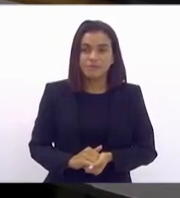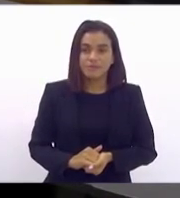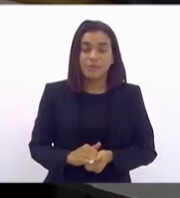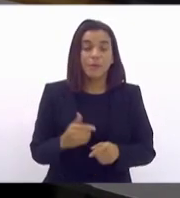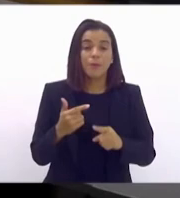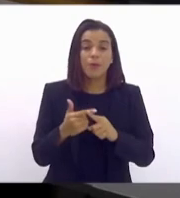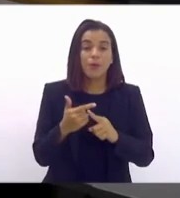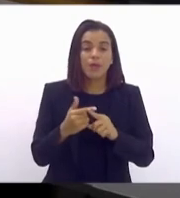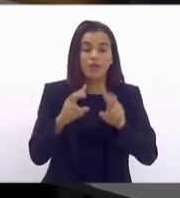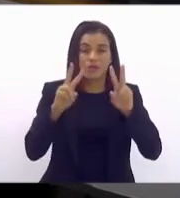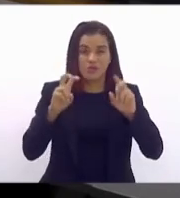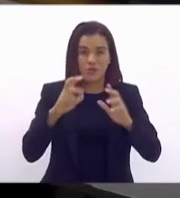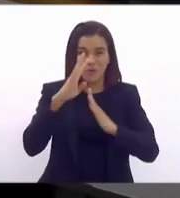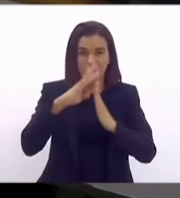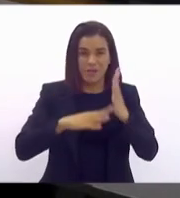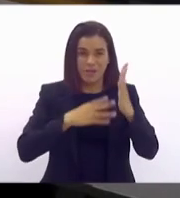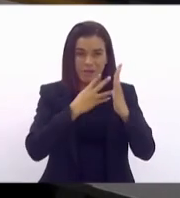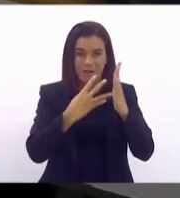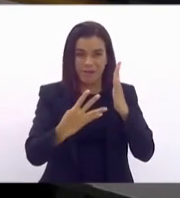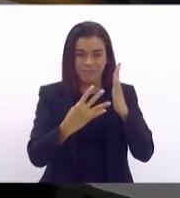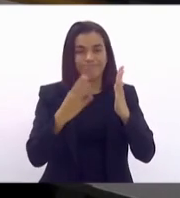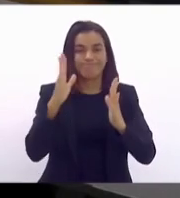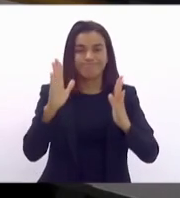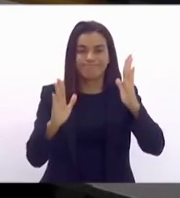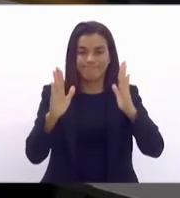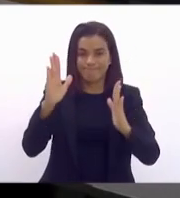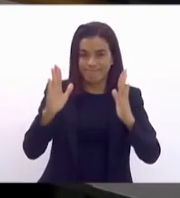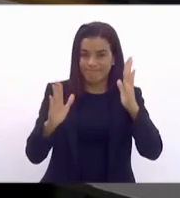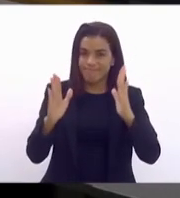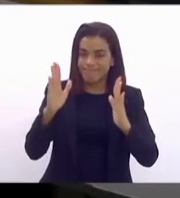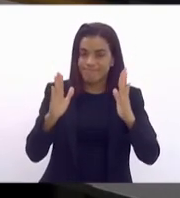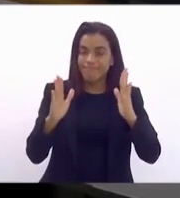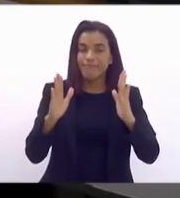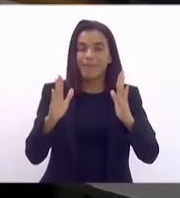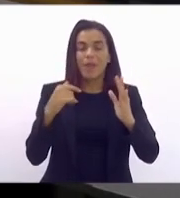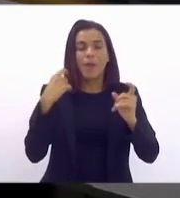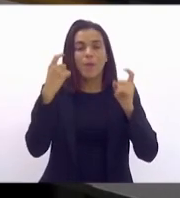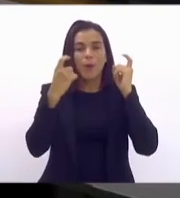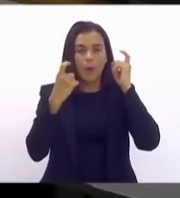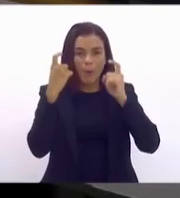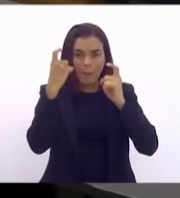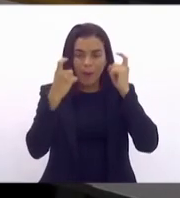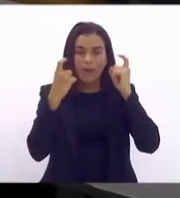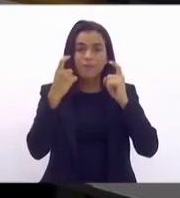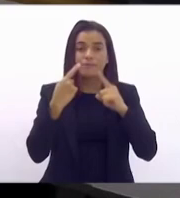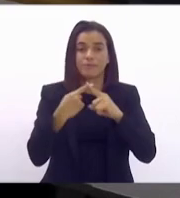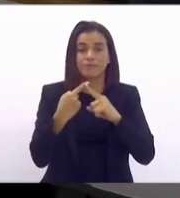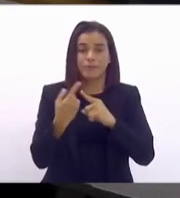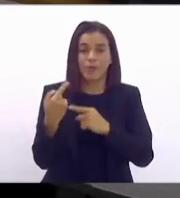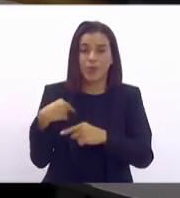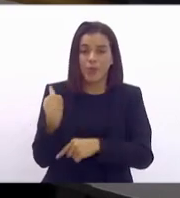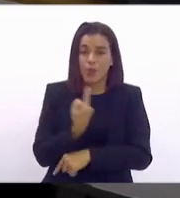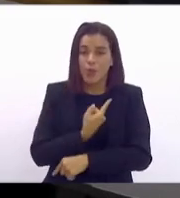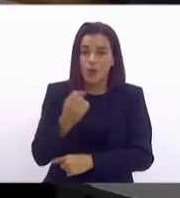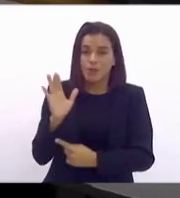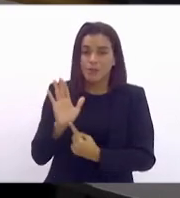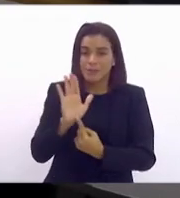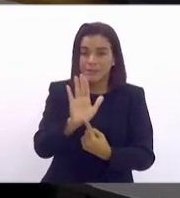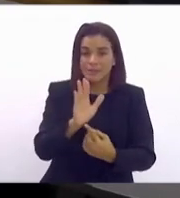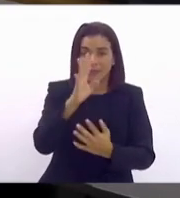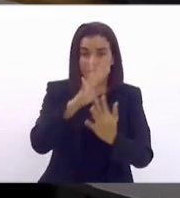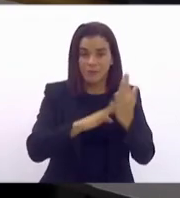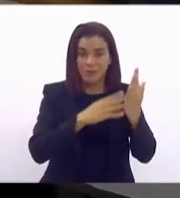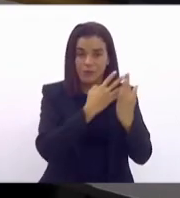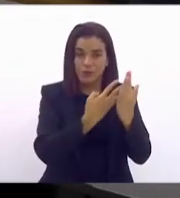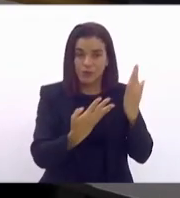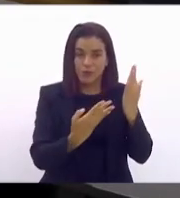termos de cronograma, a minha preocupação com o cronograma apresentado em outro momento